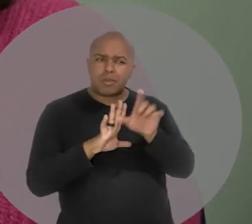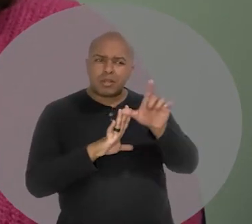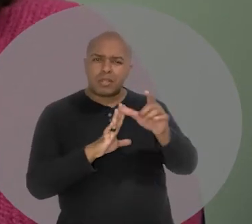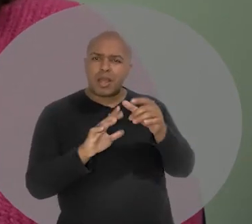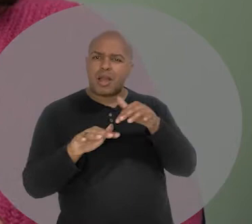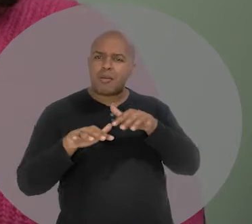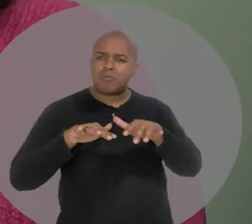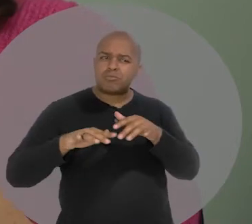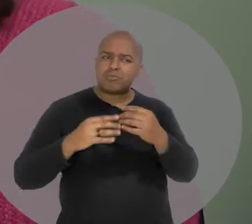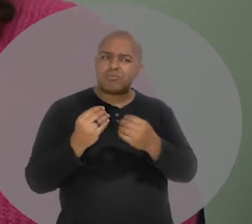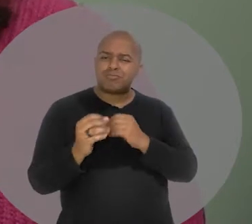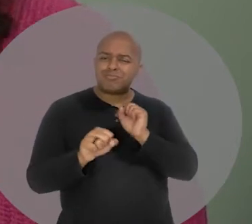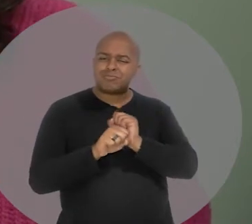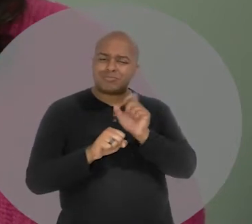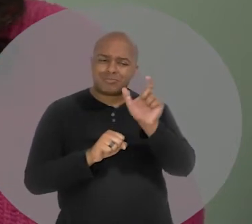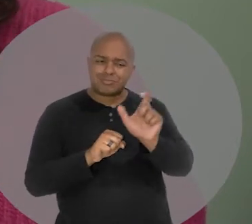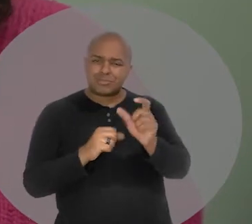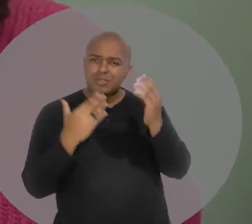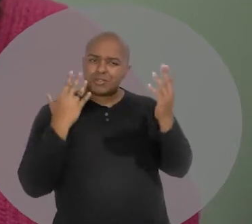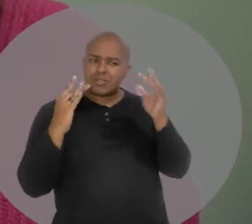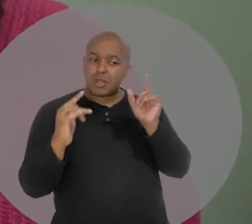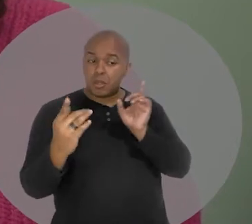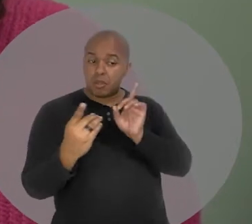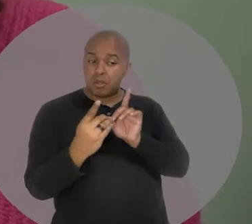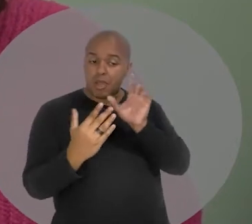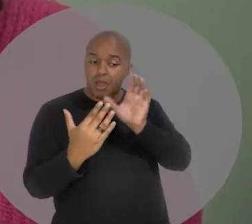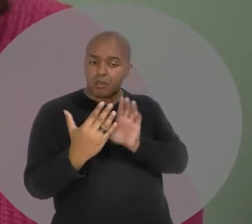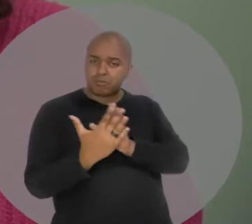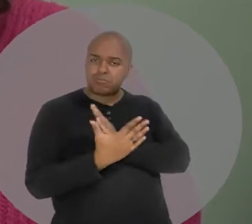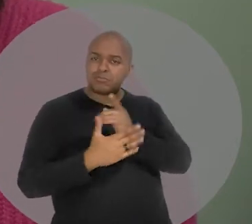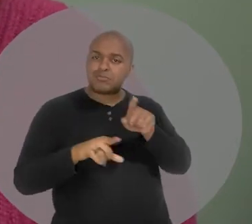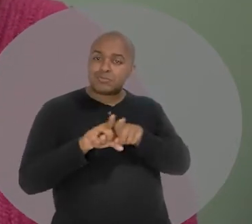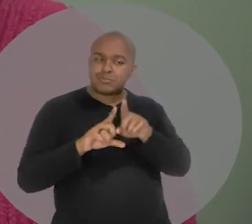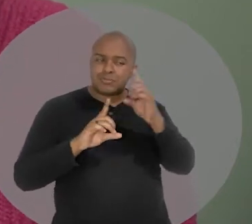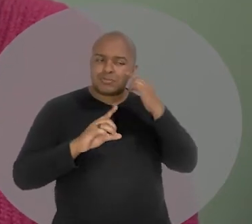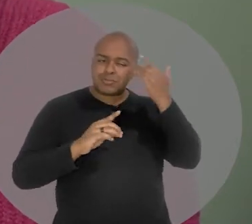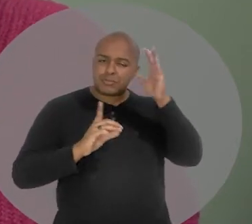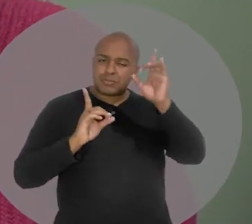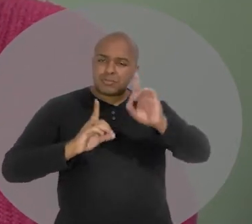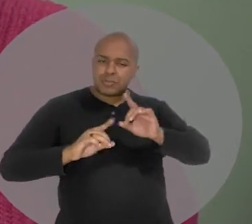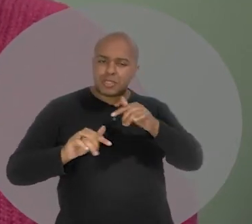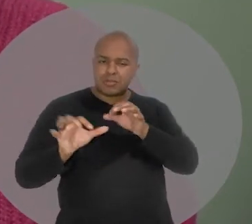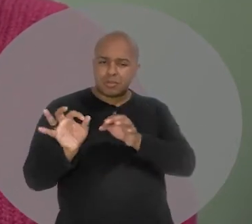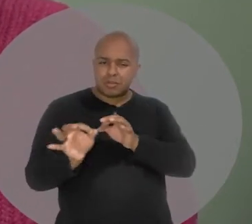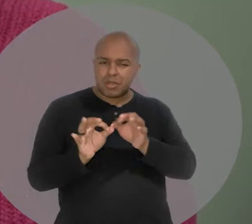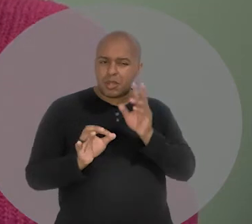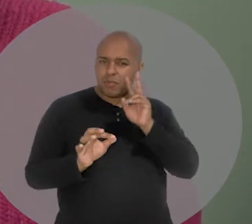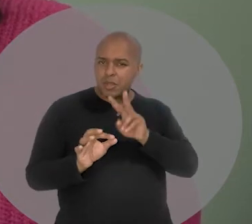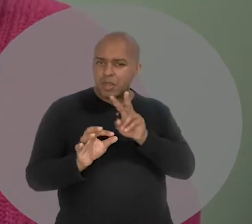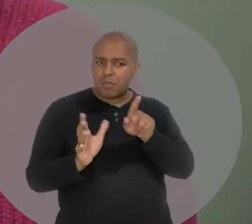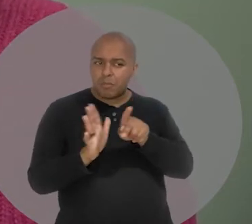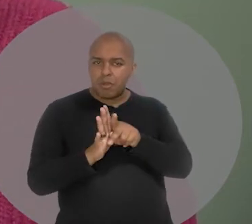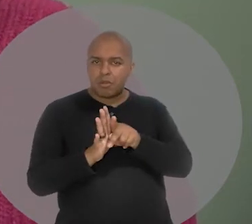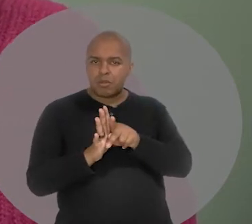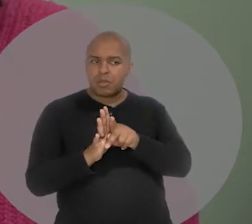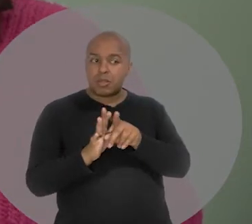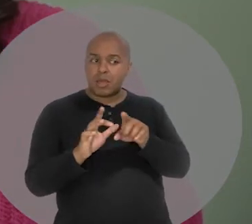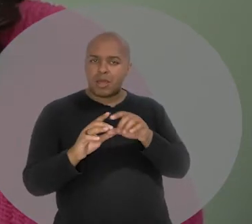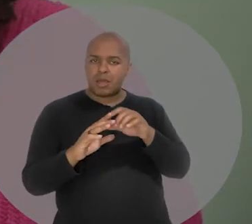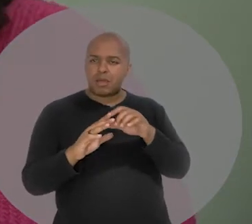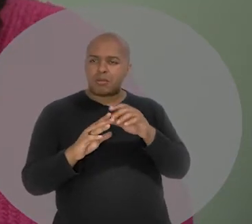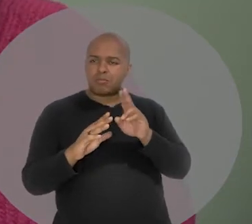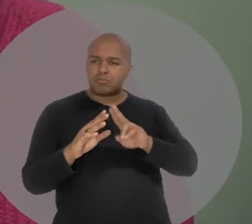mobilização psíquica do terapeuta frente às questões da deficiência também. Então, esse preparo do ponto de vista tanto acadêmico